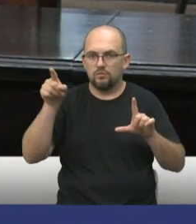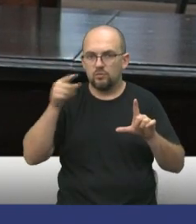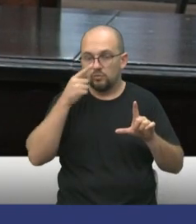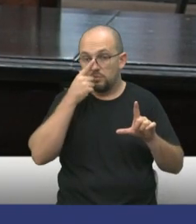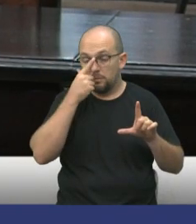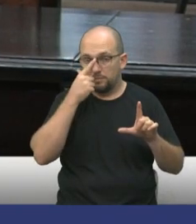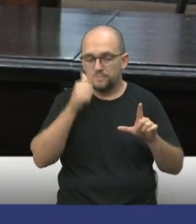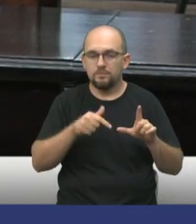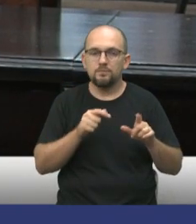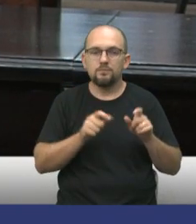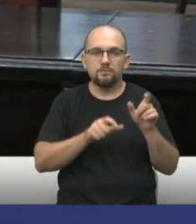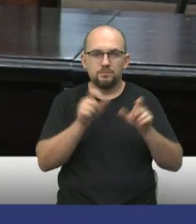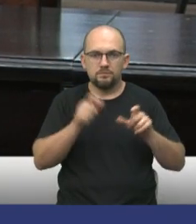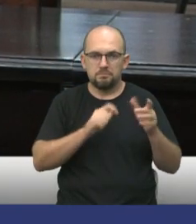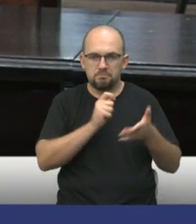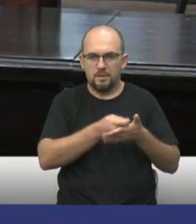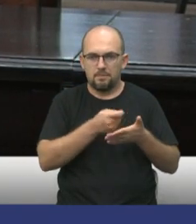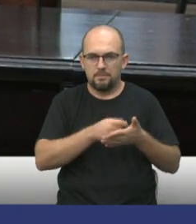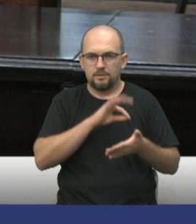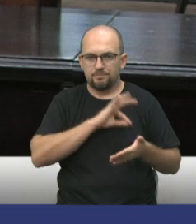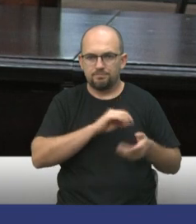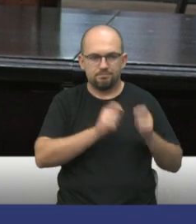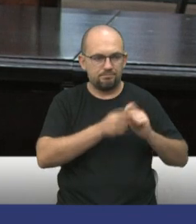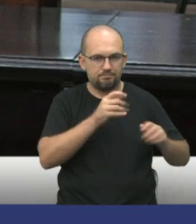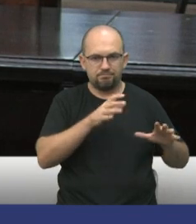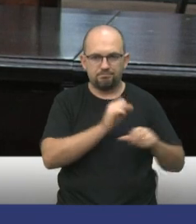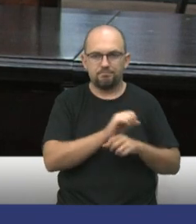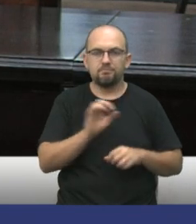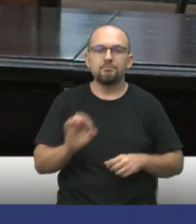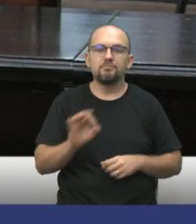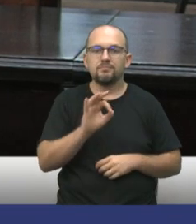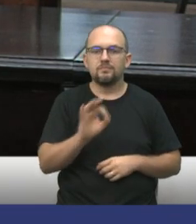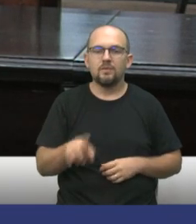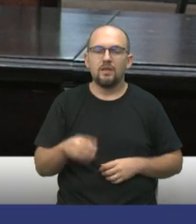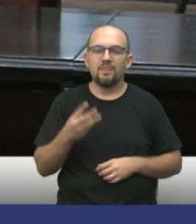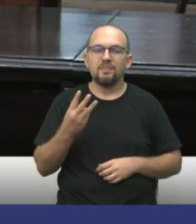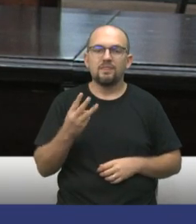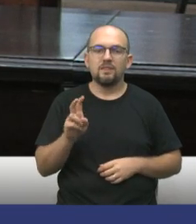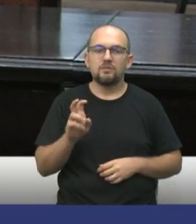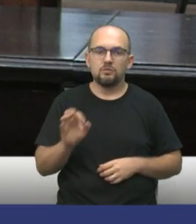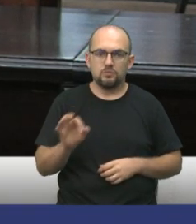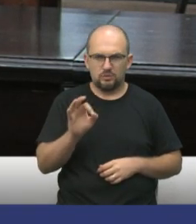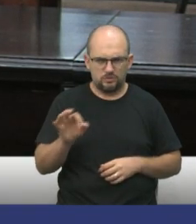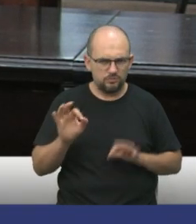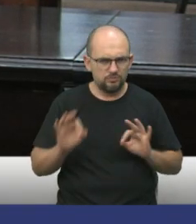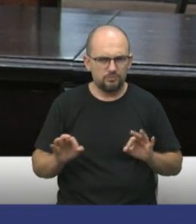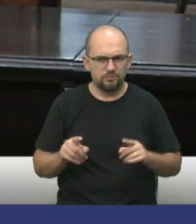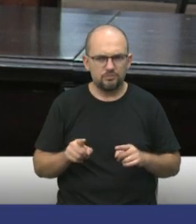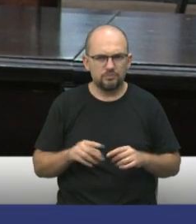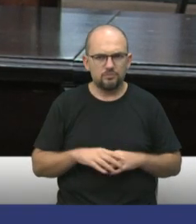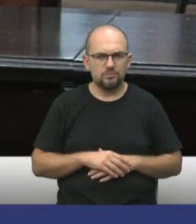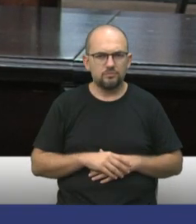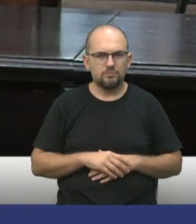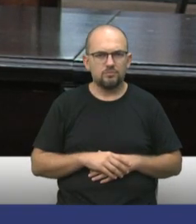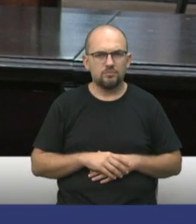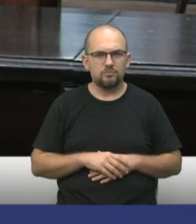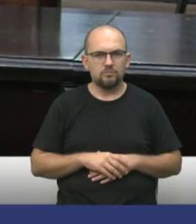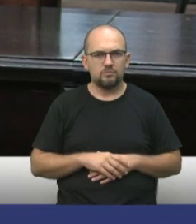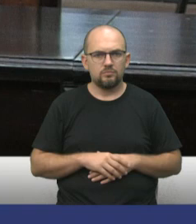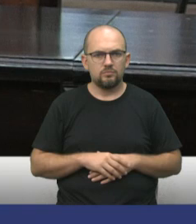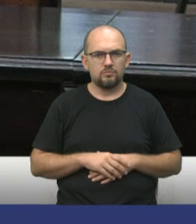a folha de pagamento hoje a gente está com percentual com ela com 35%, né?